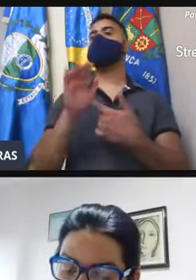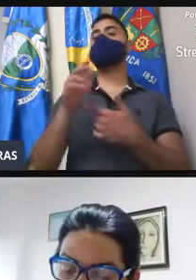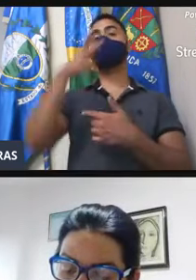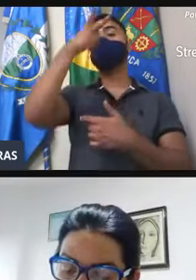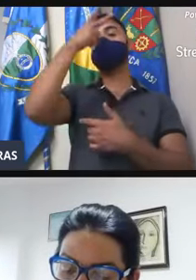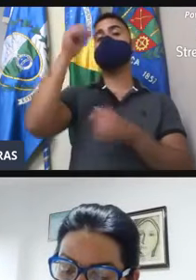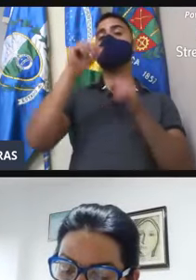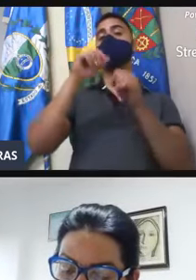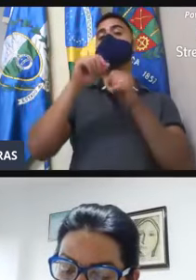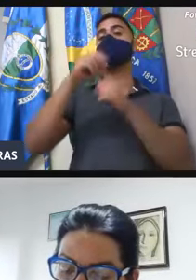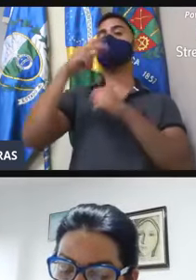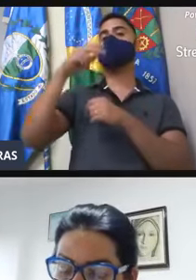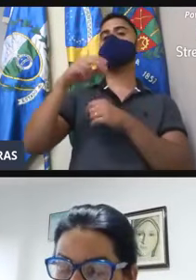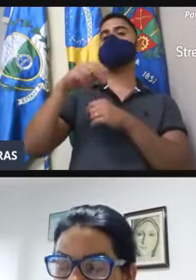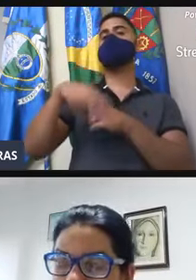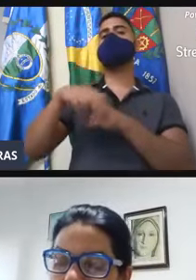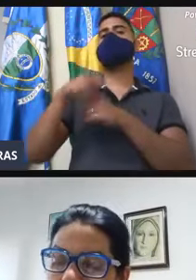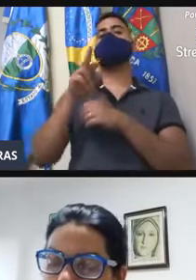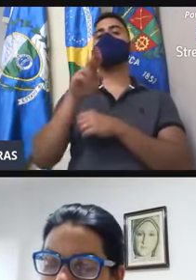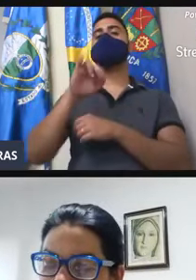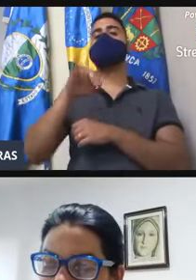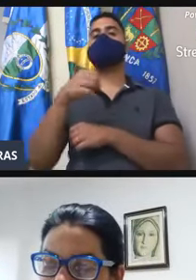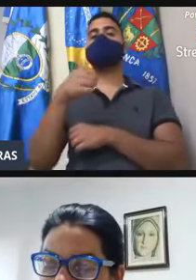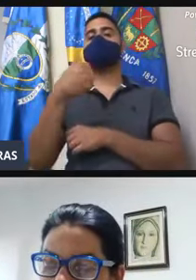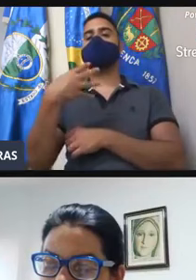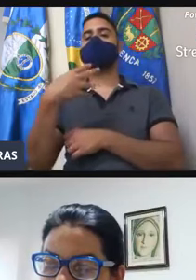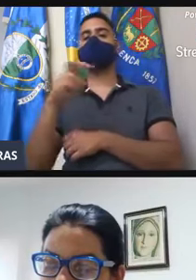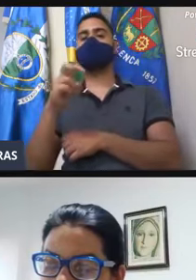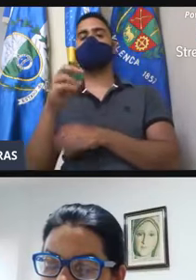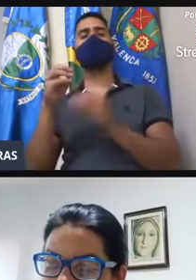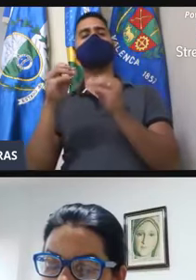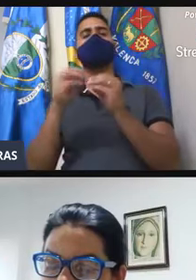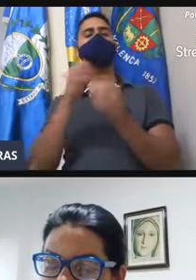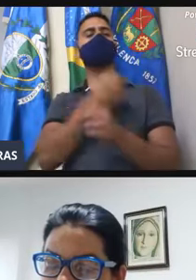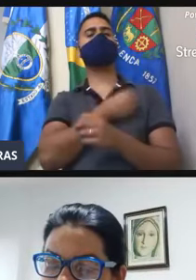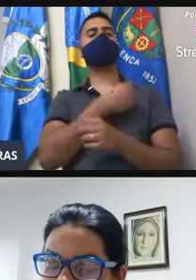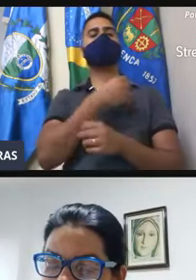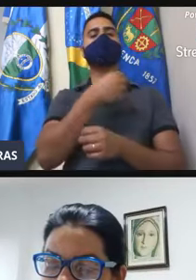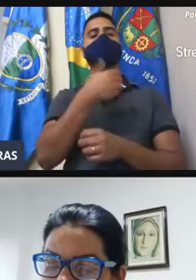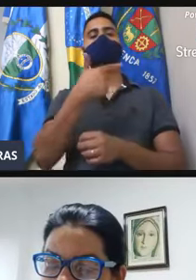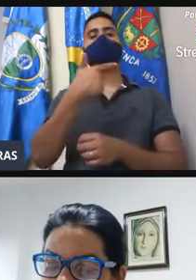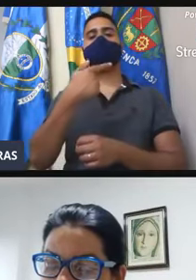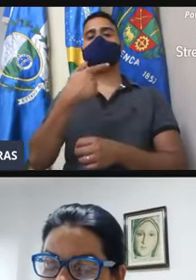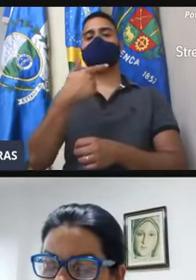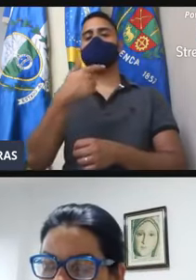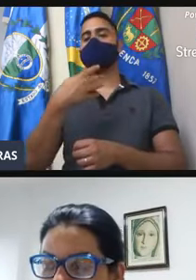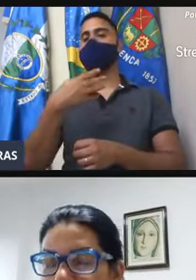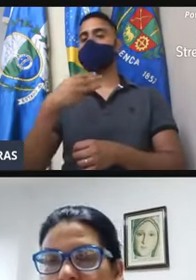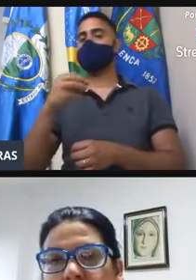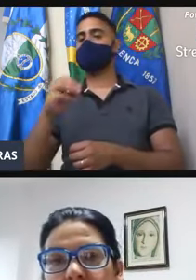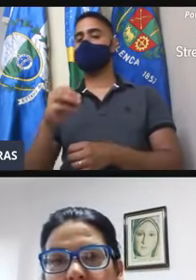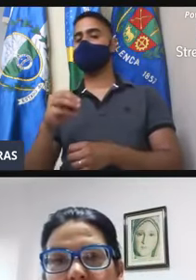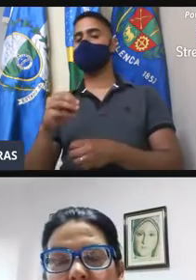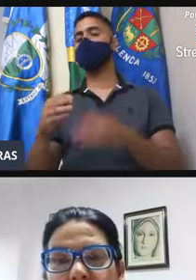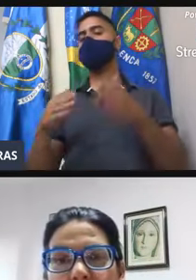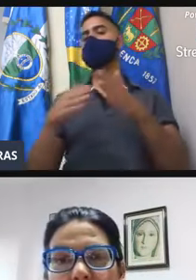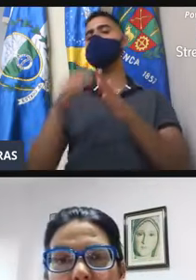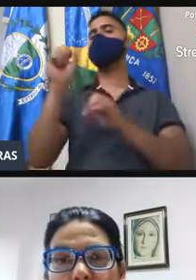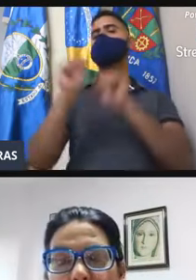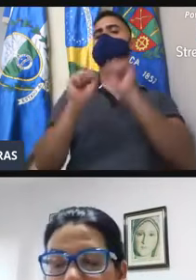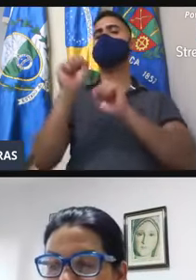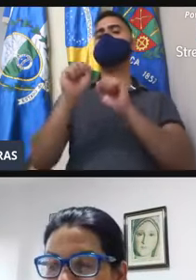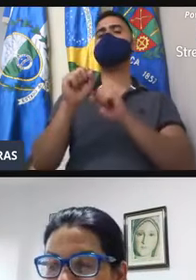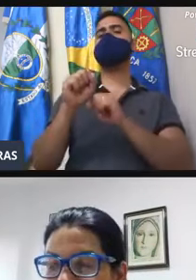iluminação pública no trecho da RJ-145, próximo ao número 27.730, até a indústria Plástico